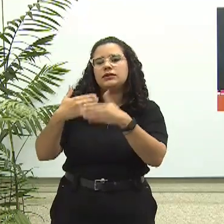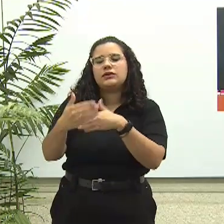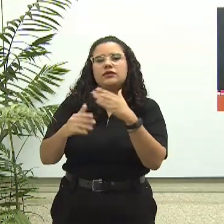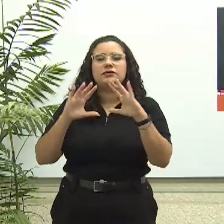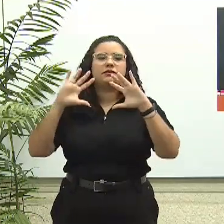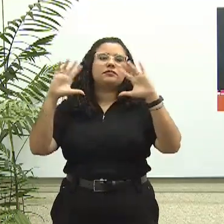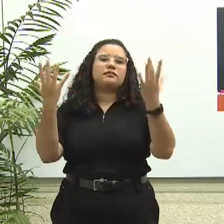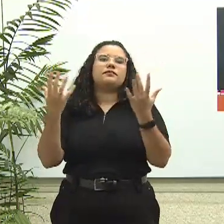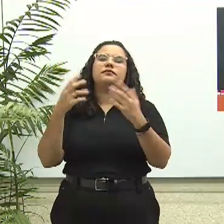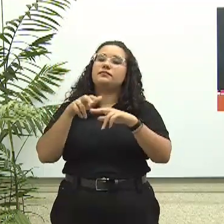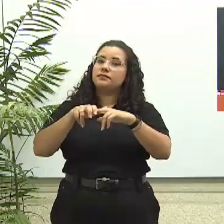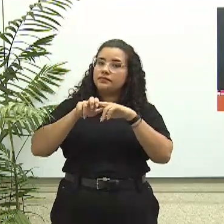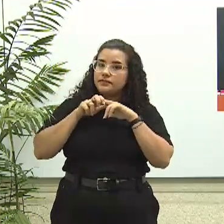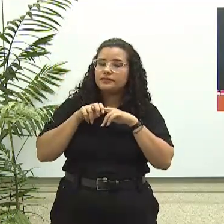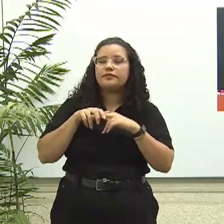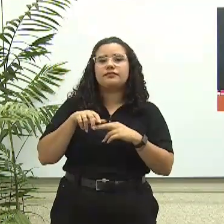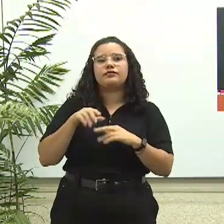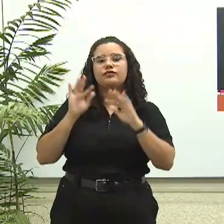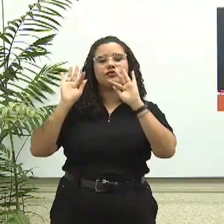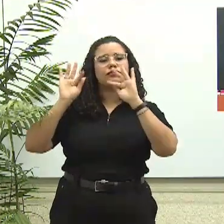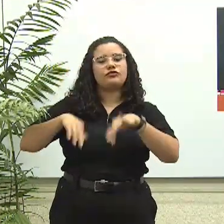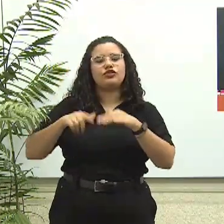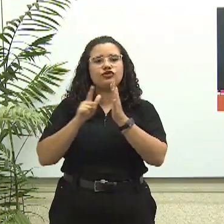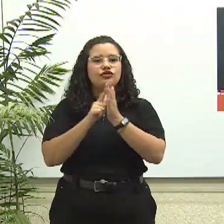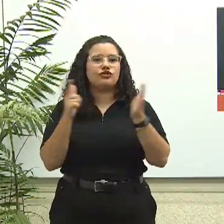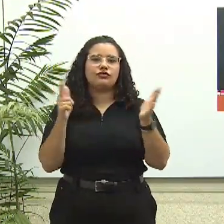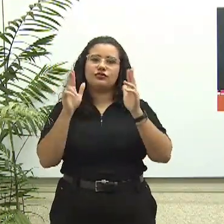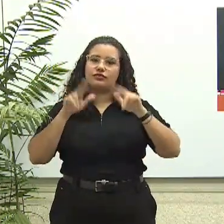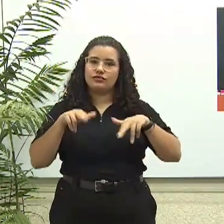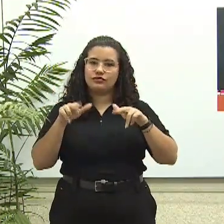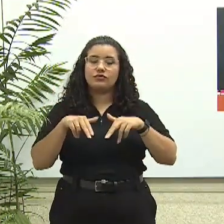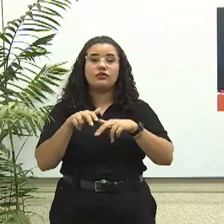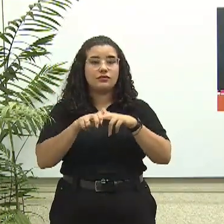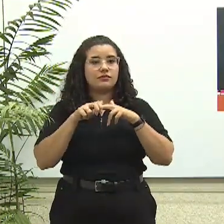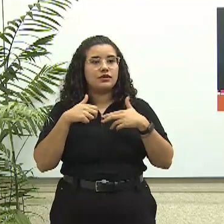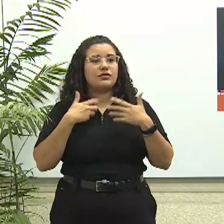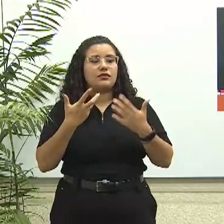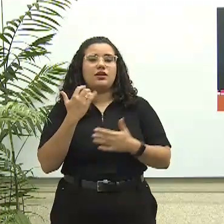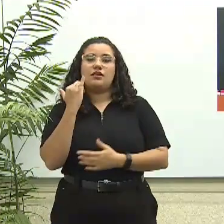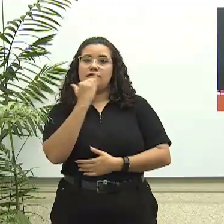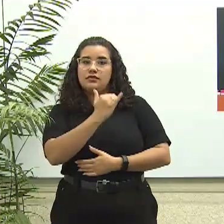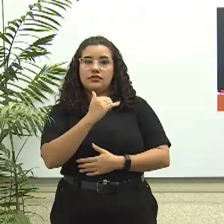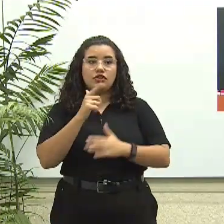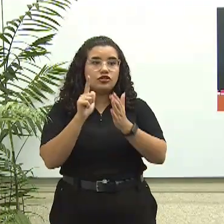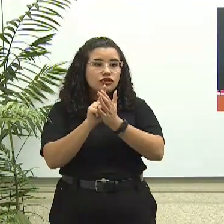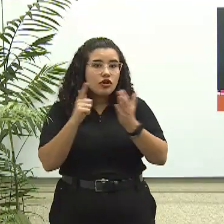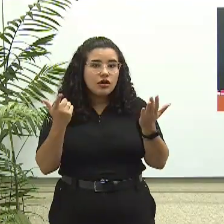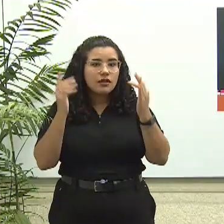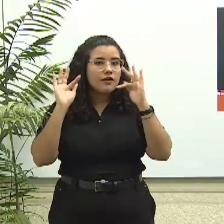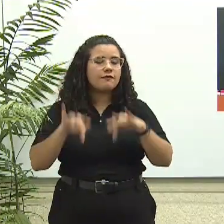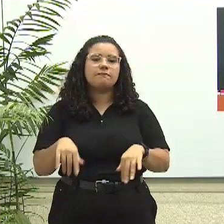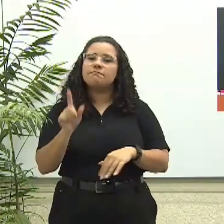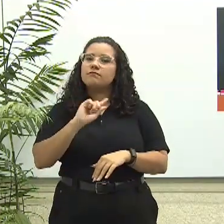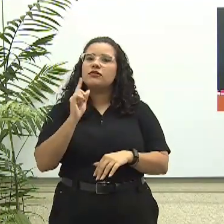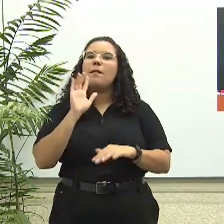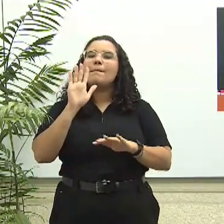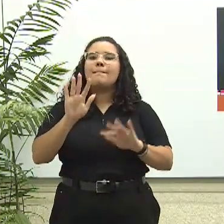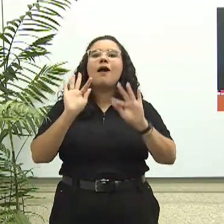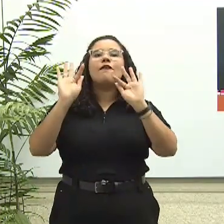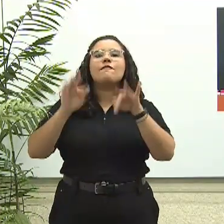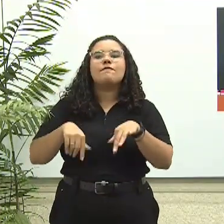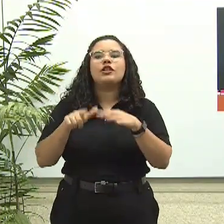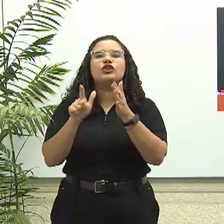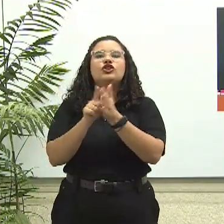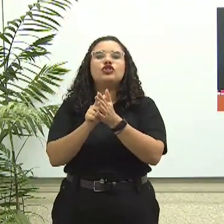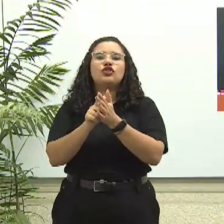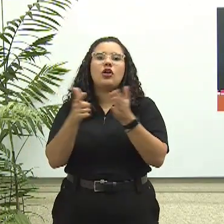efeito por isso que não vai acabar o jornalismo eu queria Inclusive eu sou não vai acabar vai acabar esse jornalismo